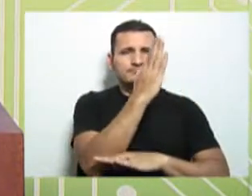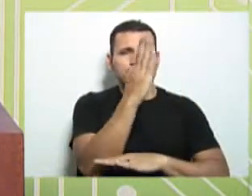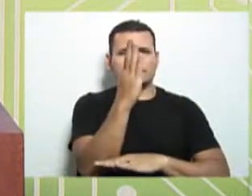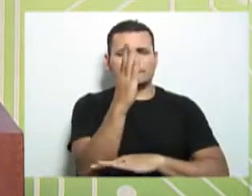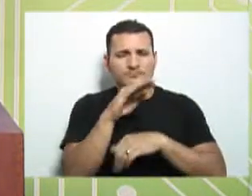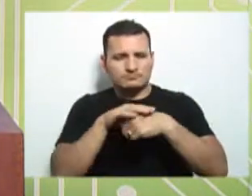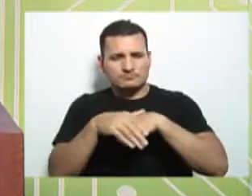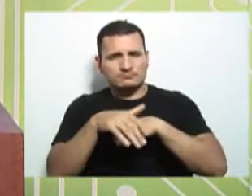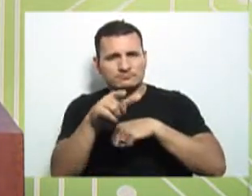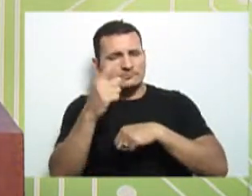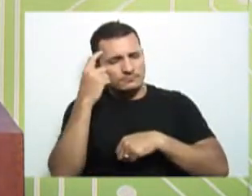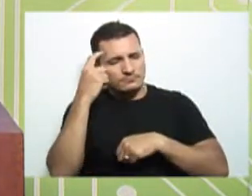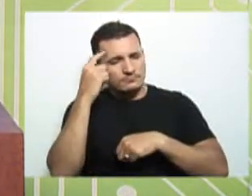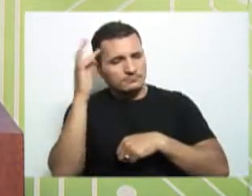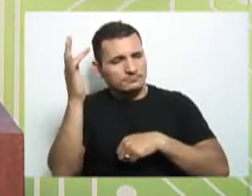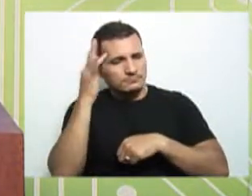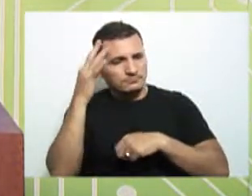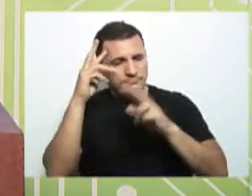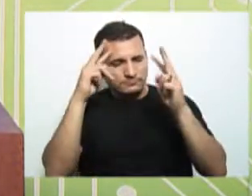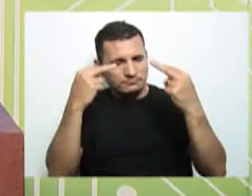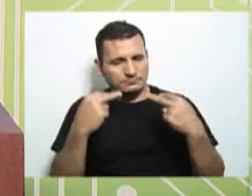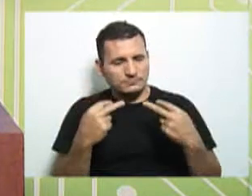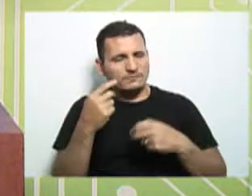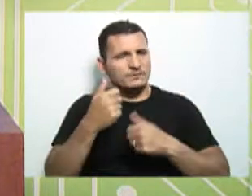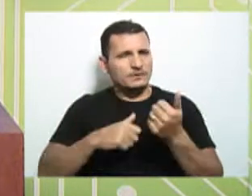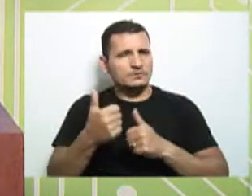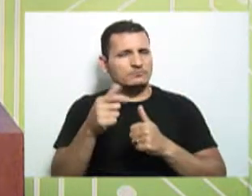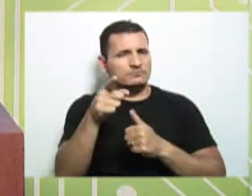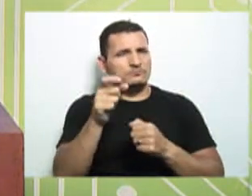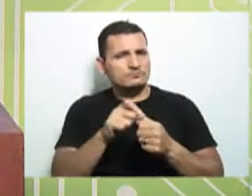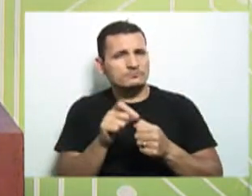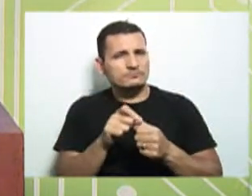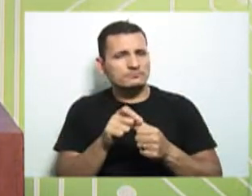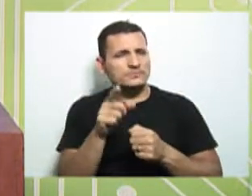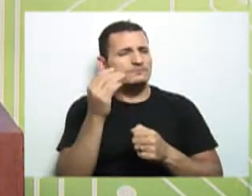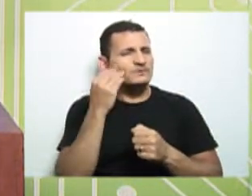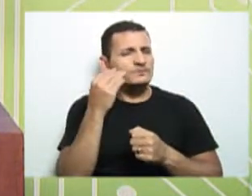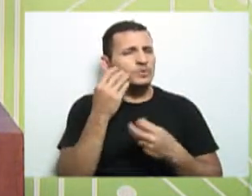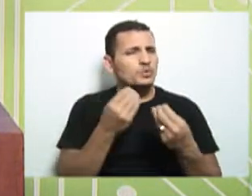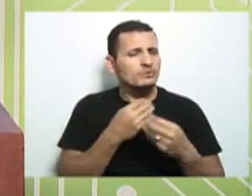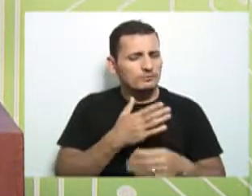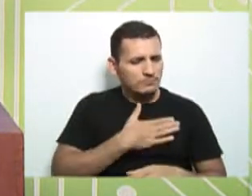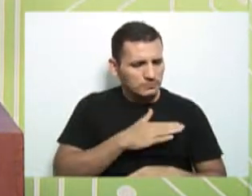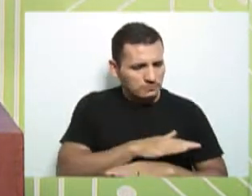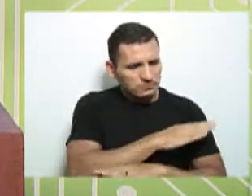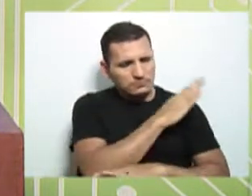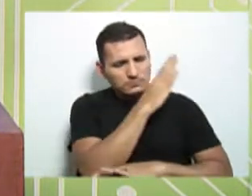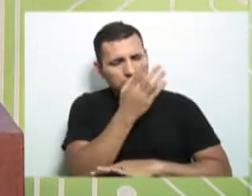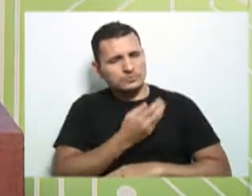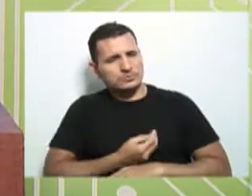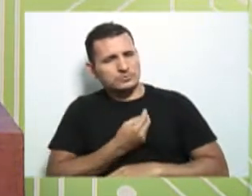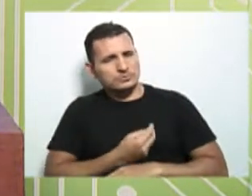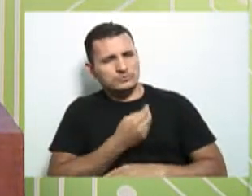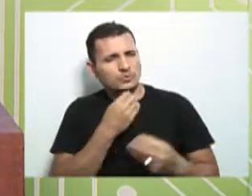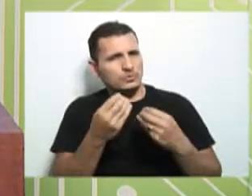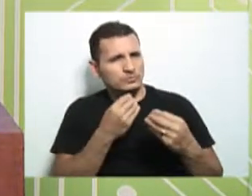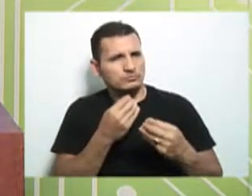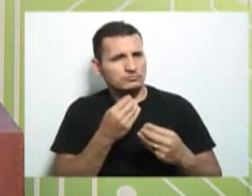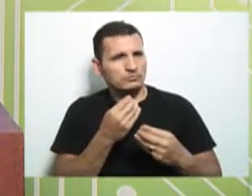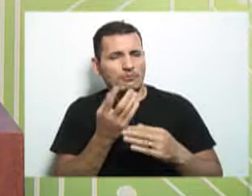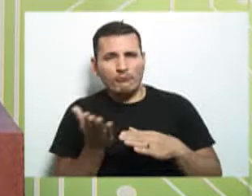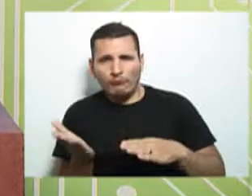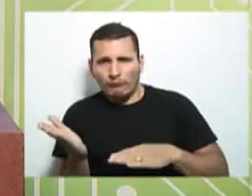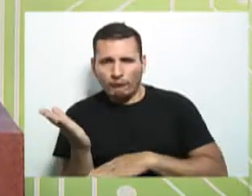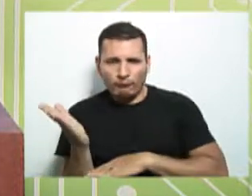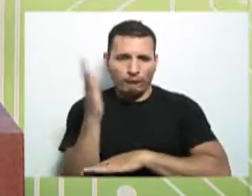uma autoavaliação e aí verifica como você viveu esse dia. Viveu, porque ele não vai viver mais, ele já passou. Mas ele serve